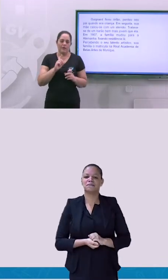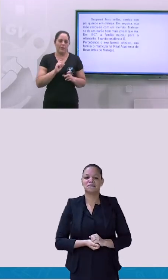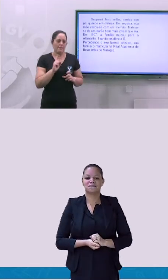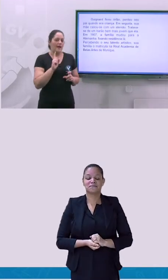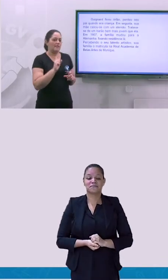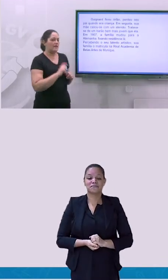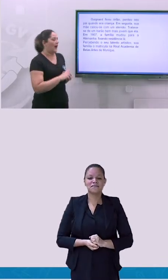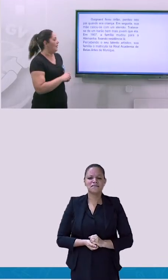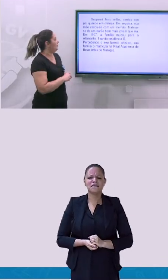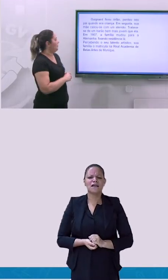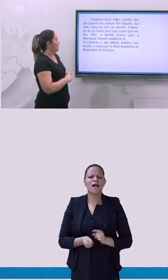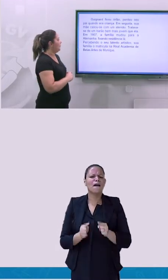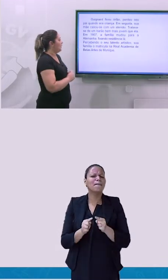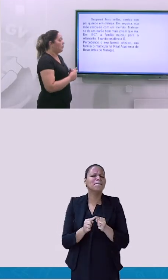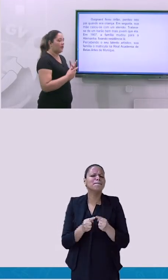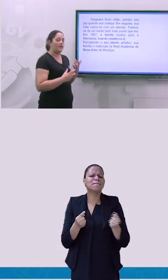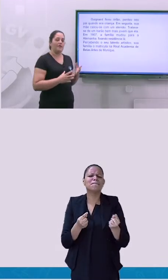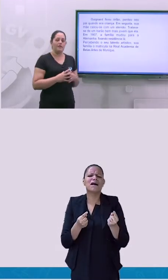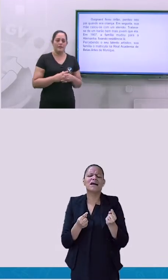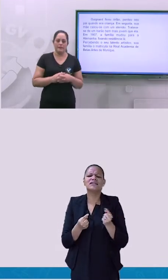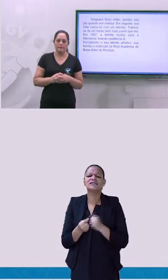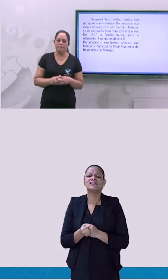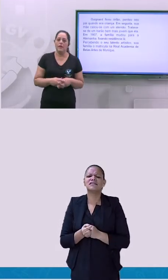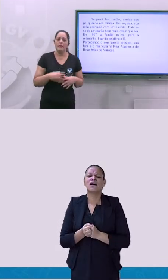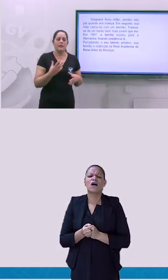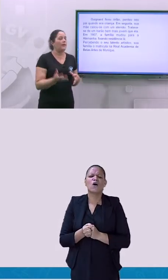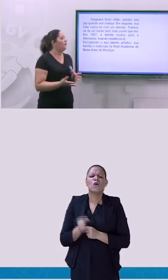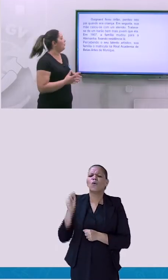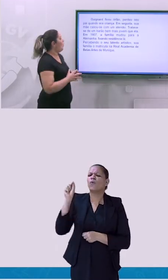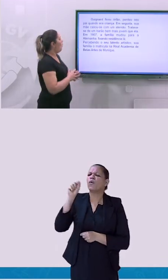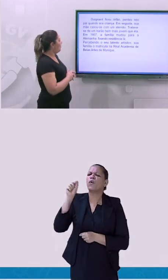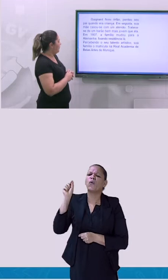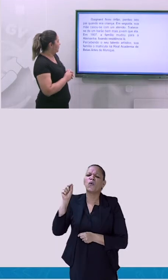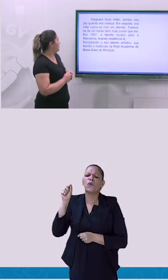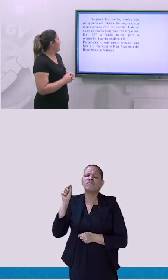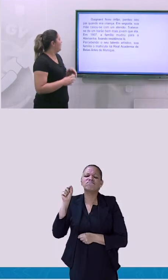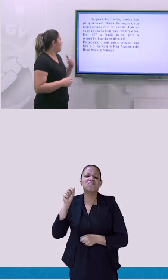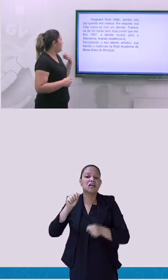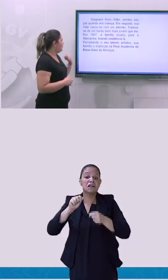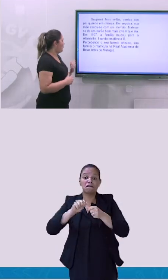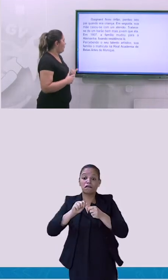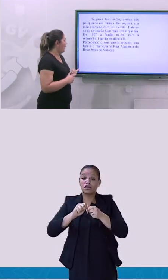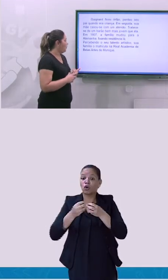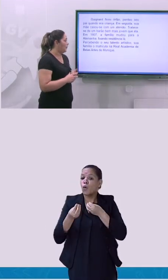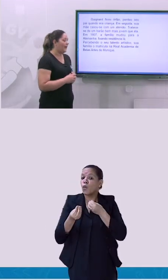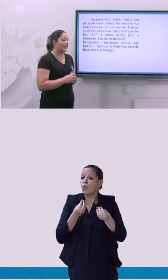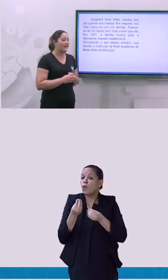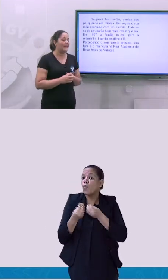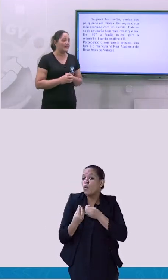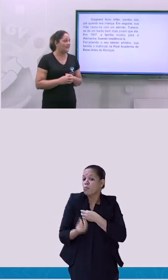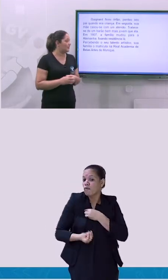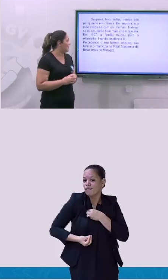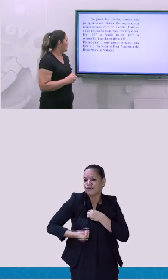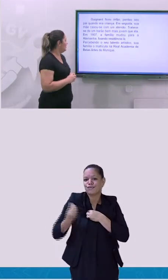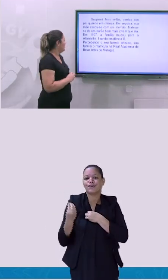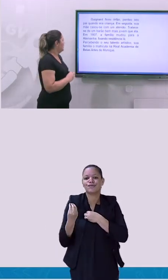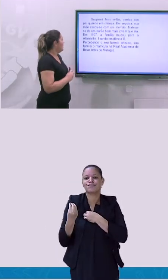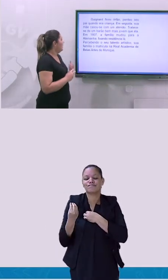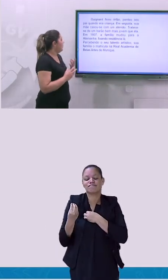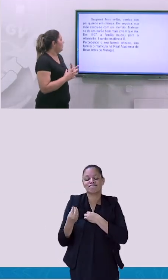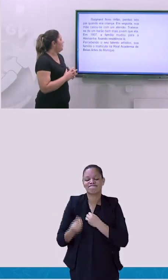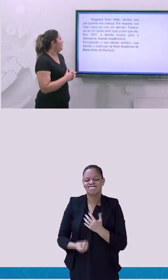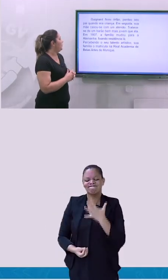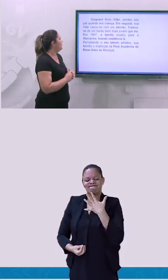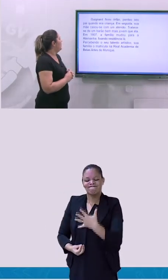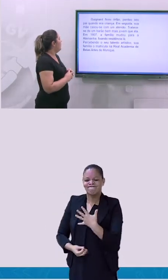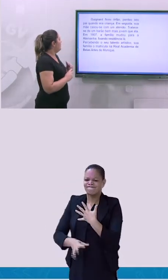Vamos ver o que mais Guiardi fez, né? Como que foi a vida dele? Então, ele ficou órfão, perdeu seu pai quando era criança, gente, né?